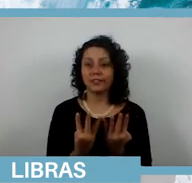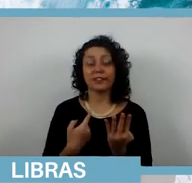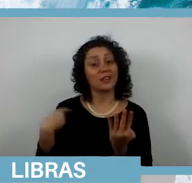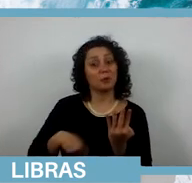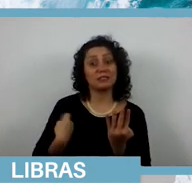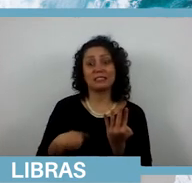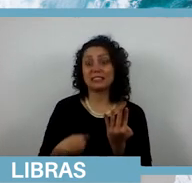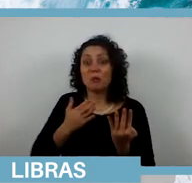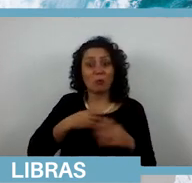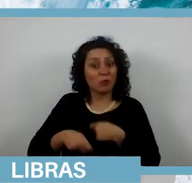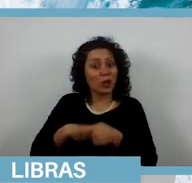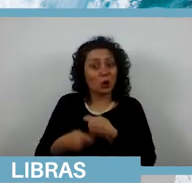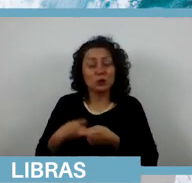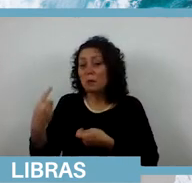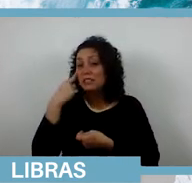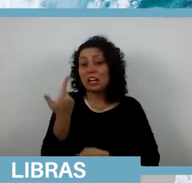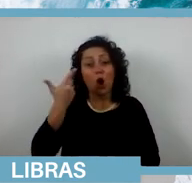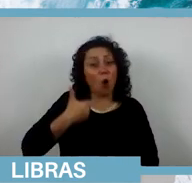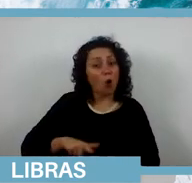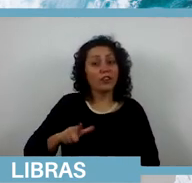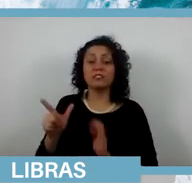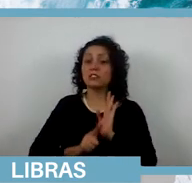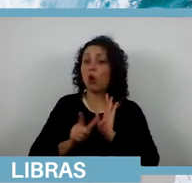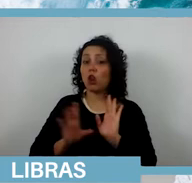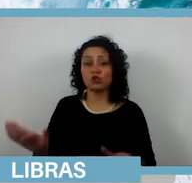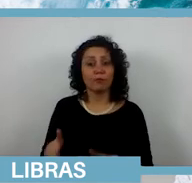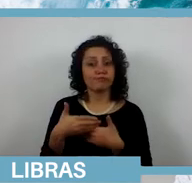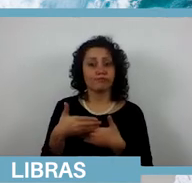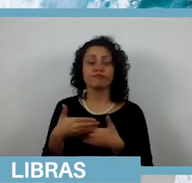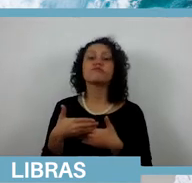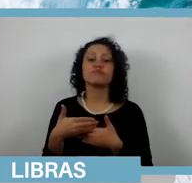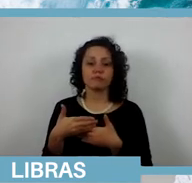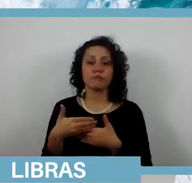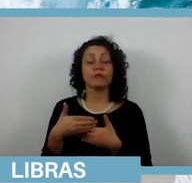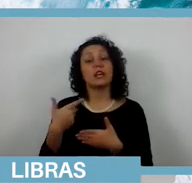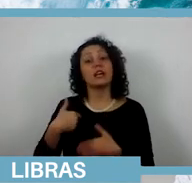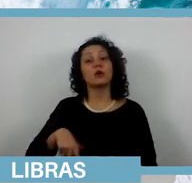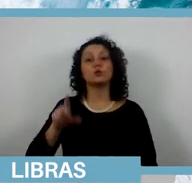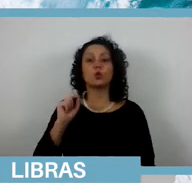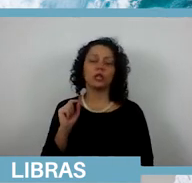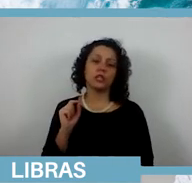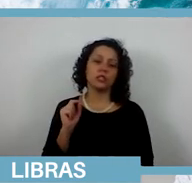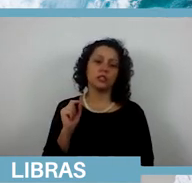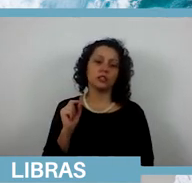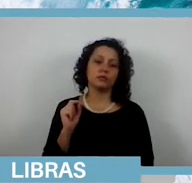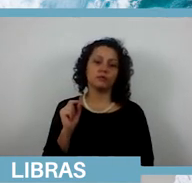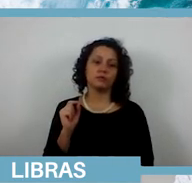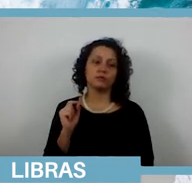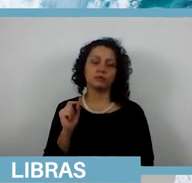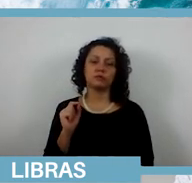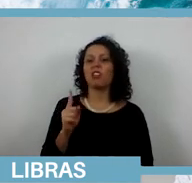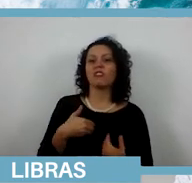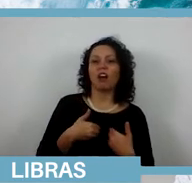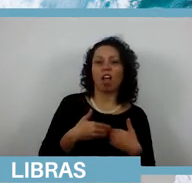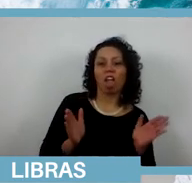nesse momento, eu fechei as portas da loja física, optei por não ficar abrindo